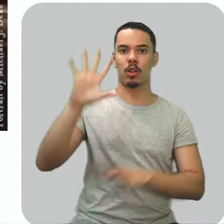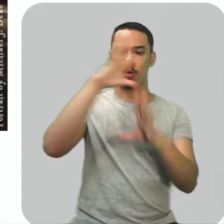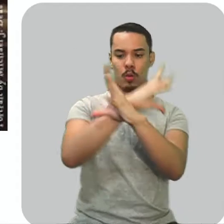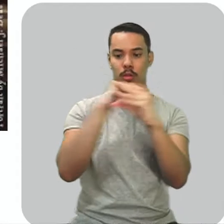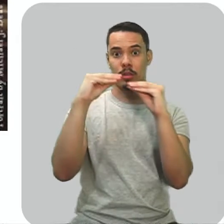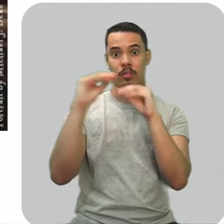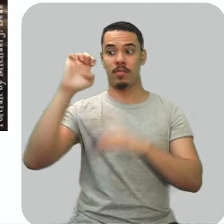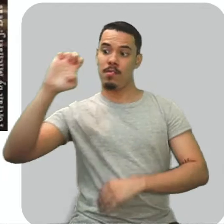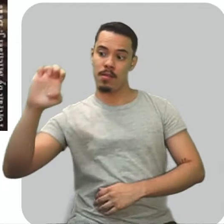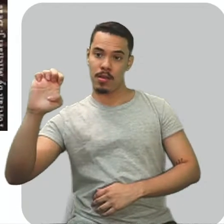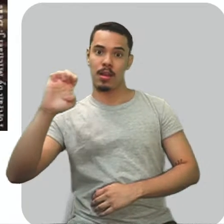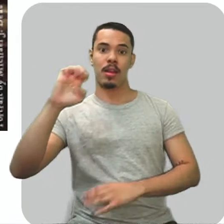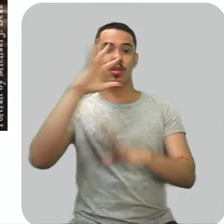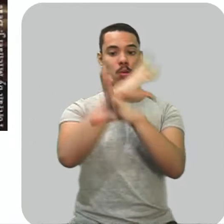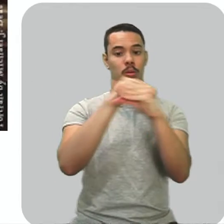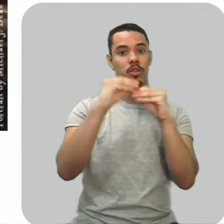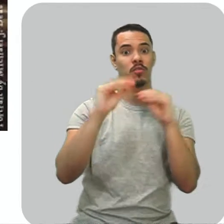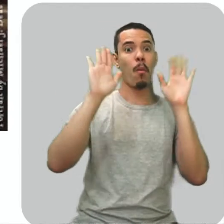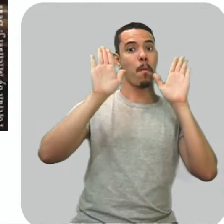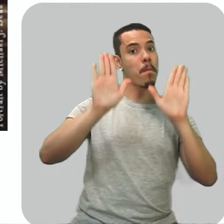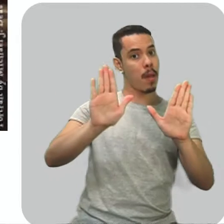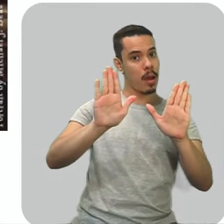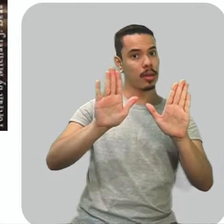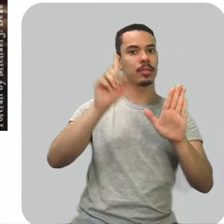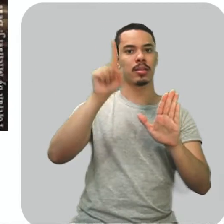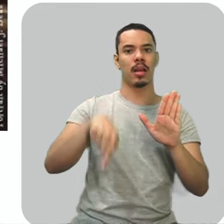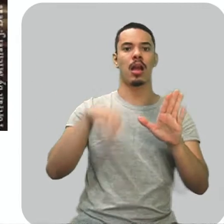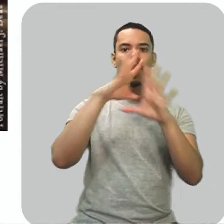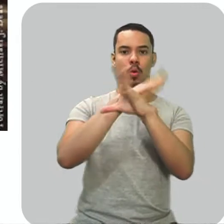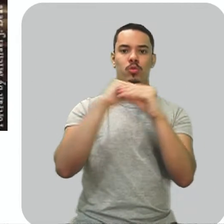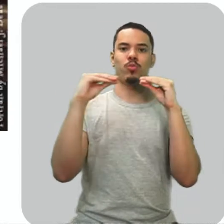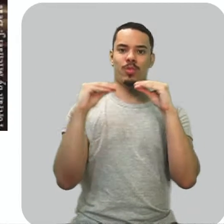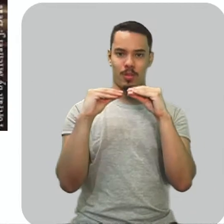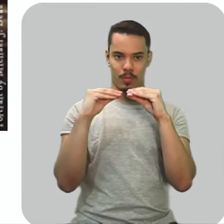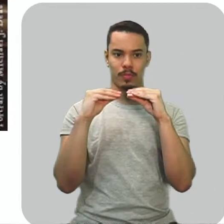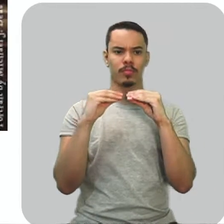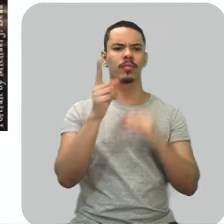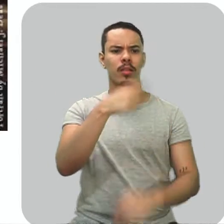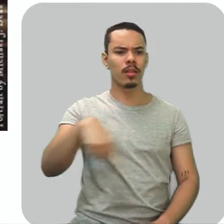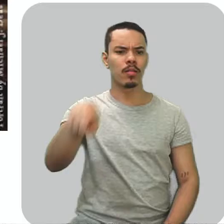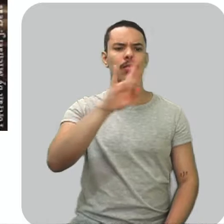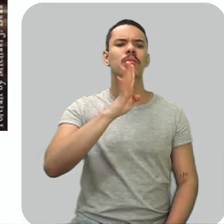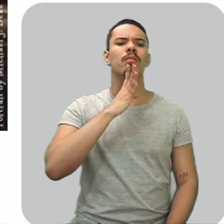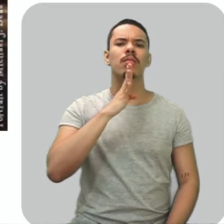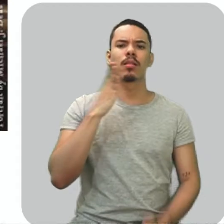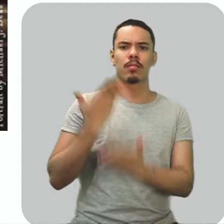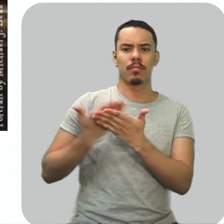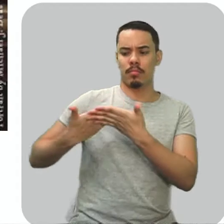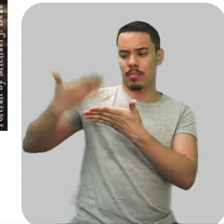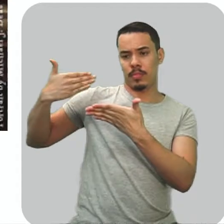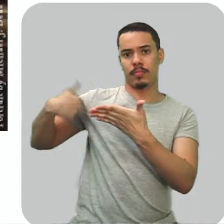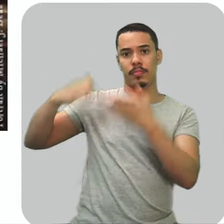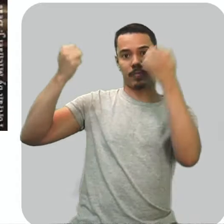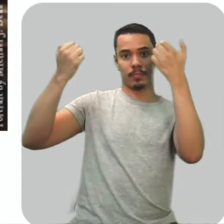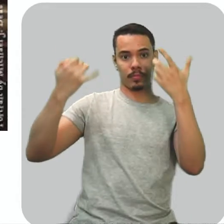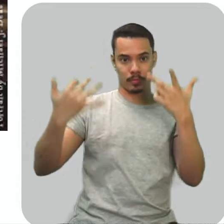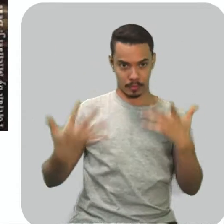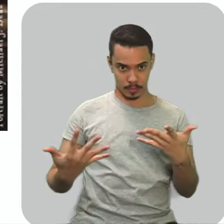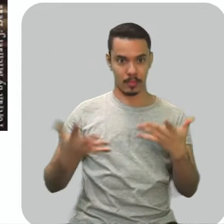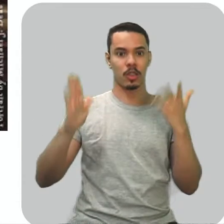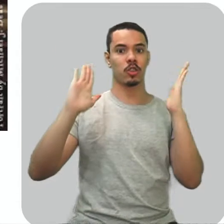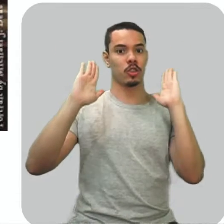e o conectivo mas né que são conjunções você já vir em outras aulas sobre as conjunções